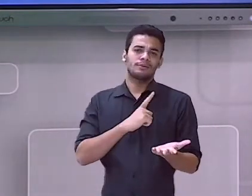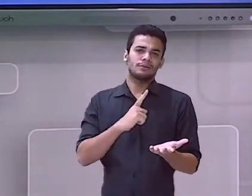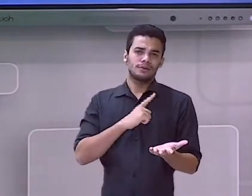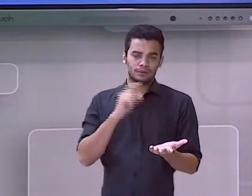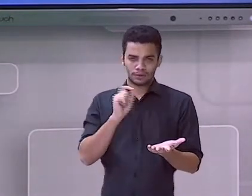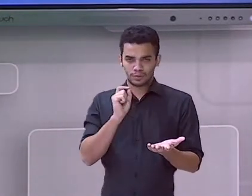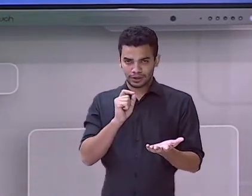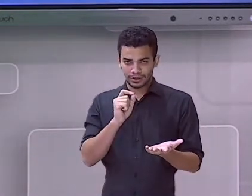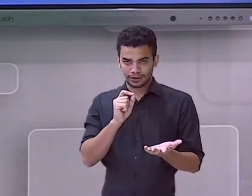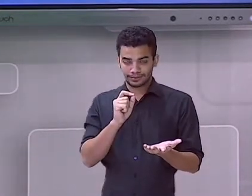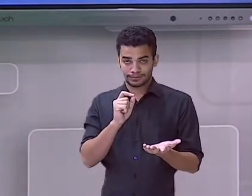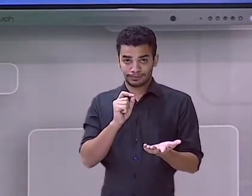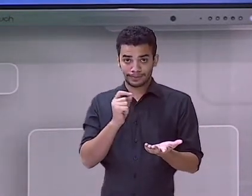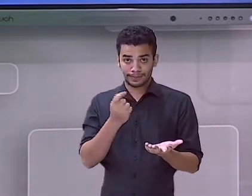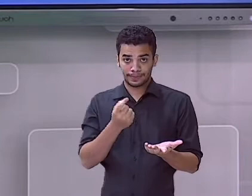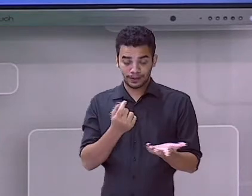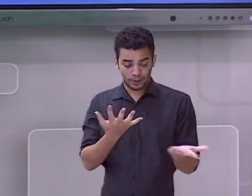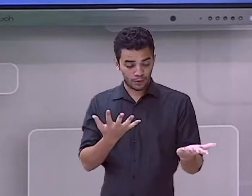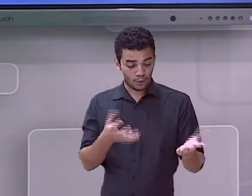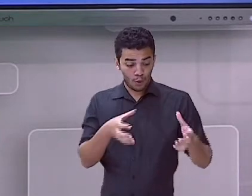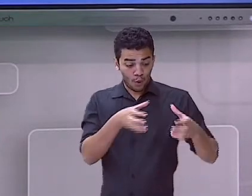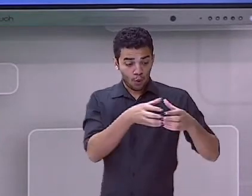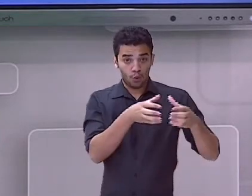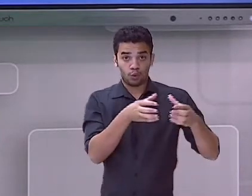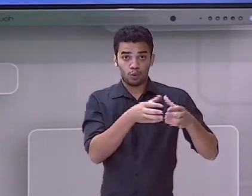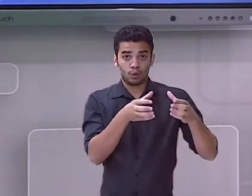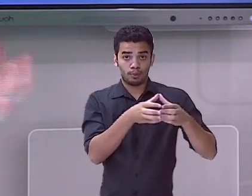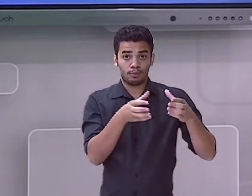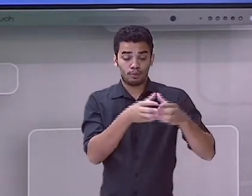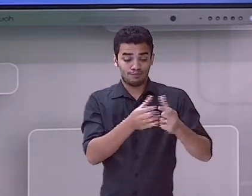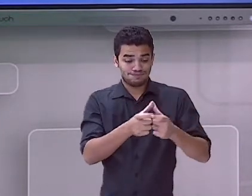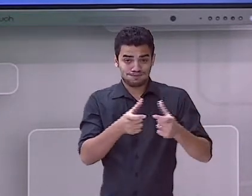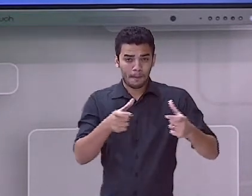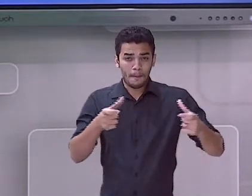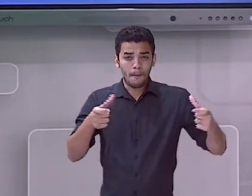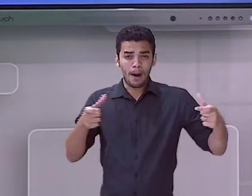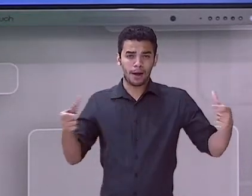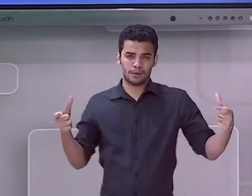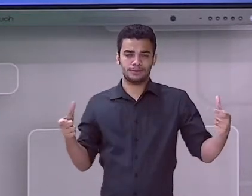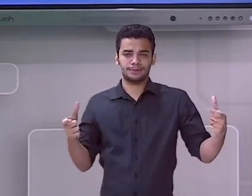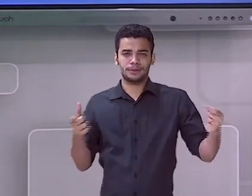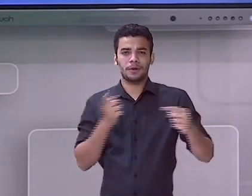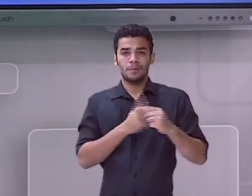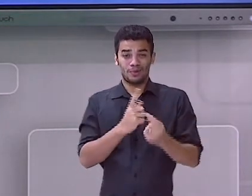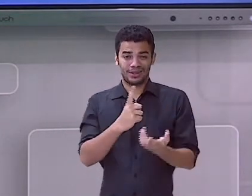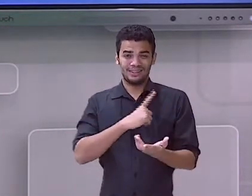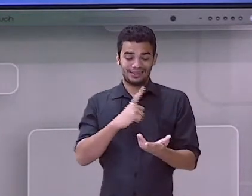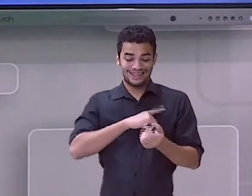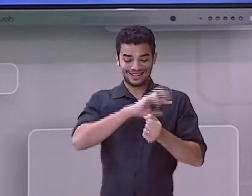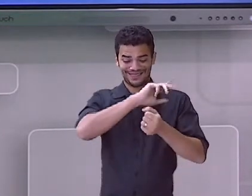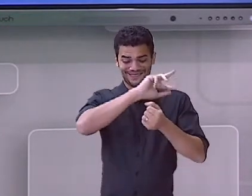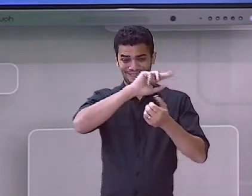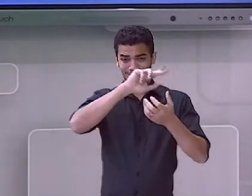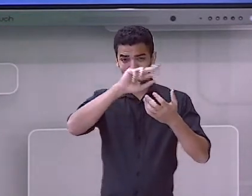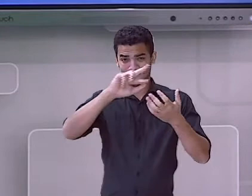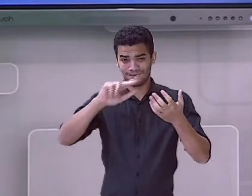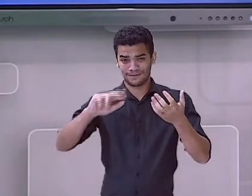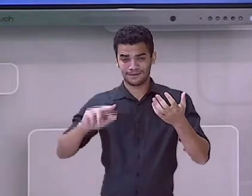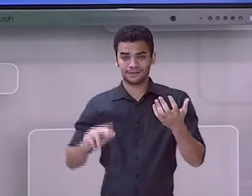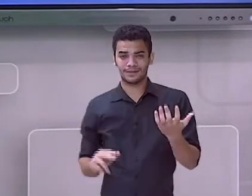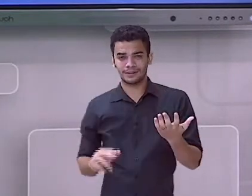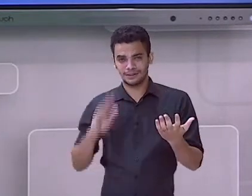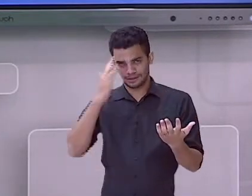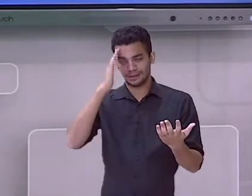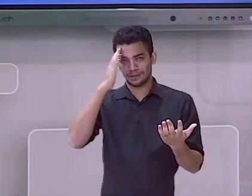que existe. Então, é o maior, com maior variação, maior quantidade de espécies, ele é o